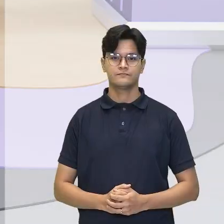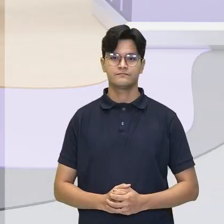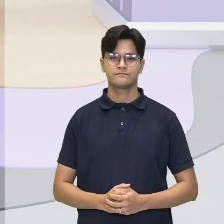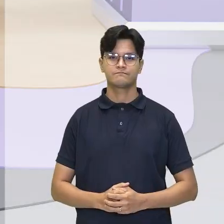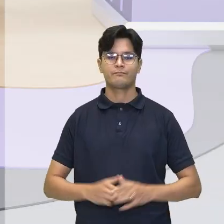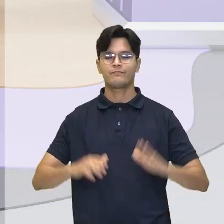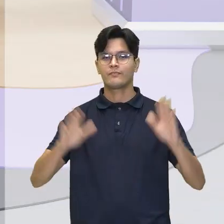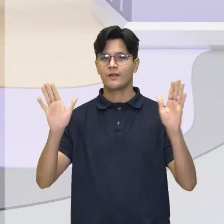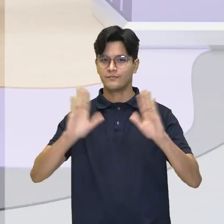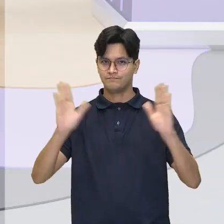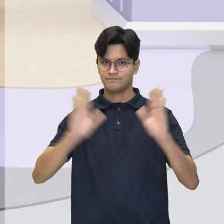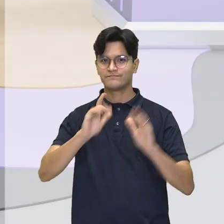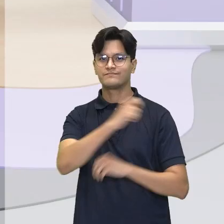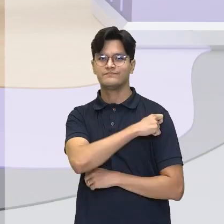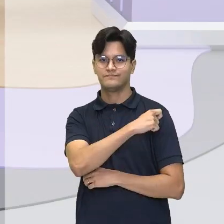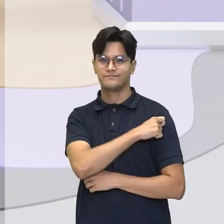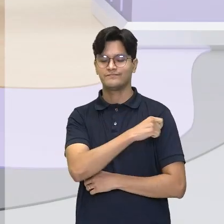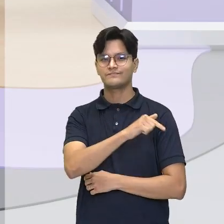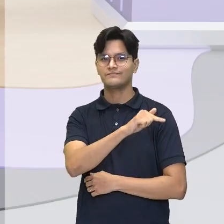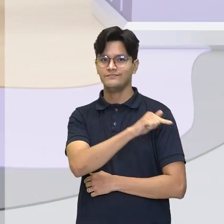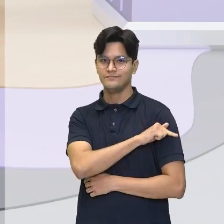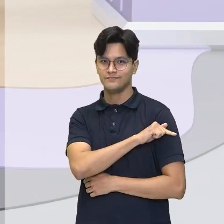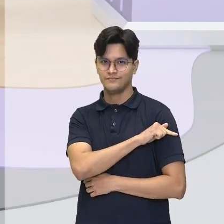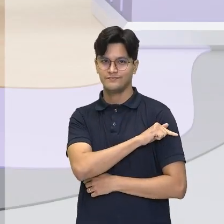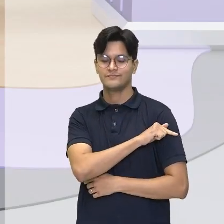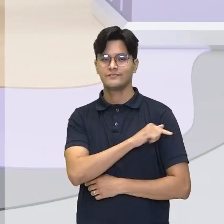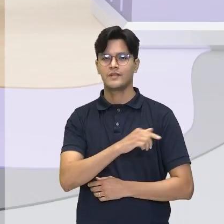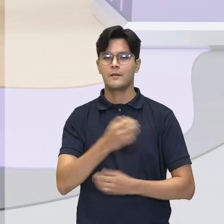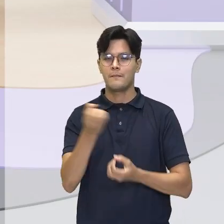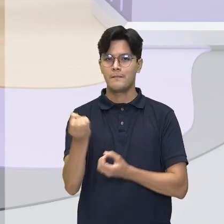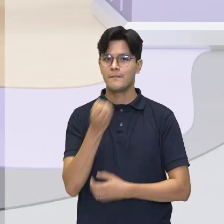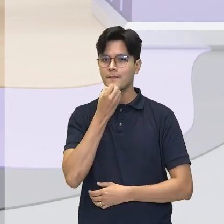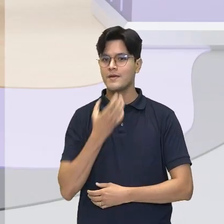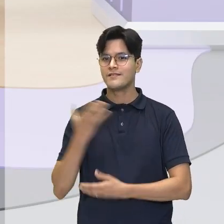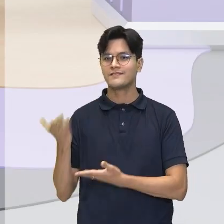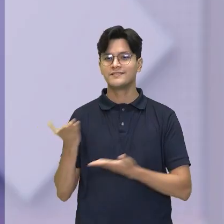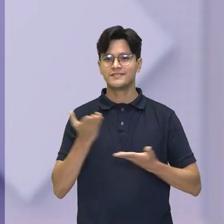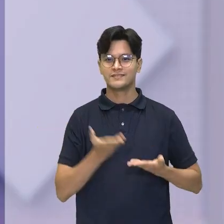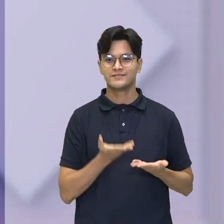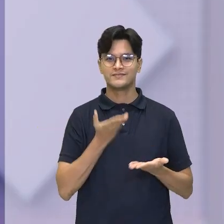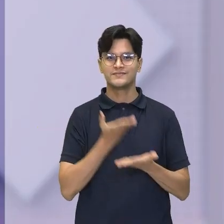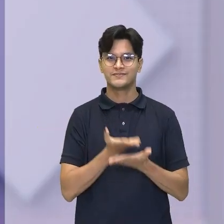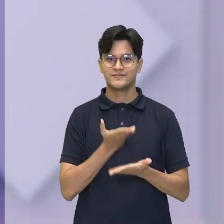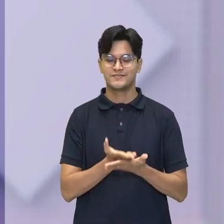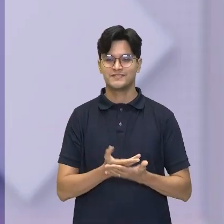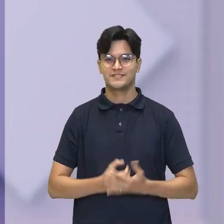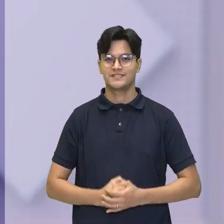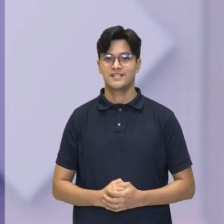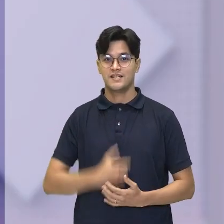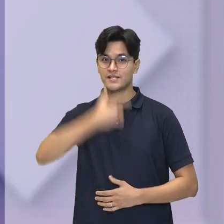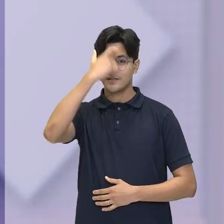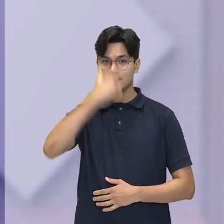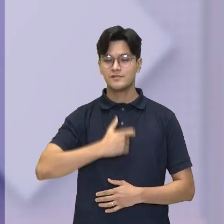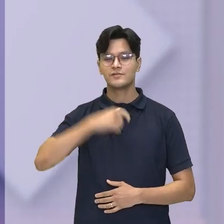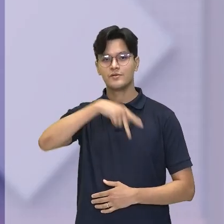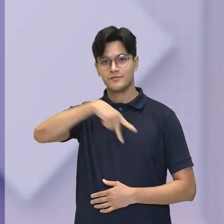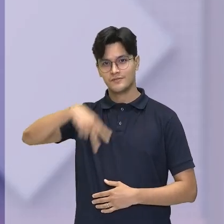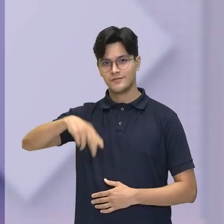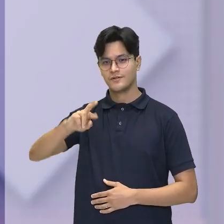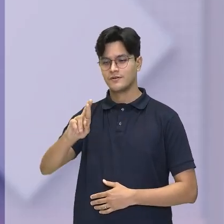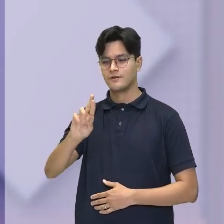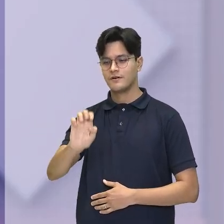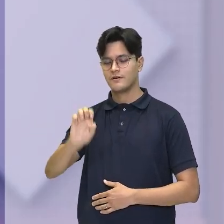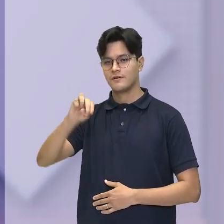Olá, alunos do 7º ano do Ensino Fundamental, sejam bem-vindos à nossa aula. Eu sou o professor Renato Souza,